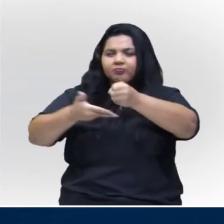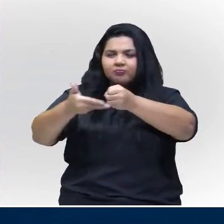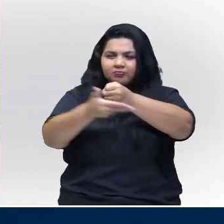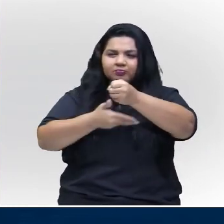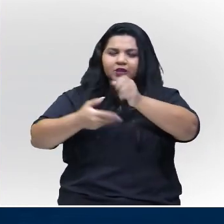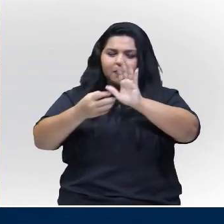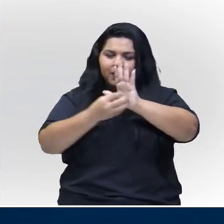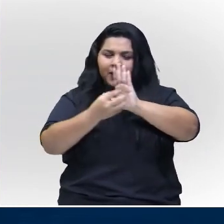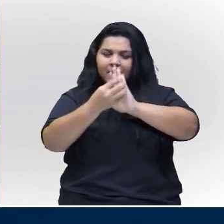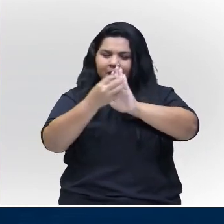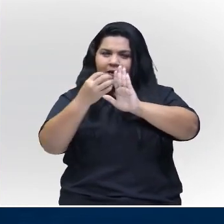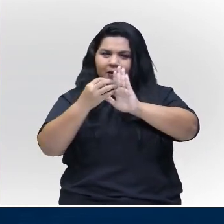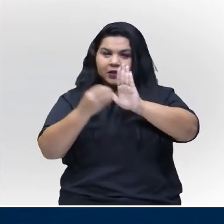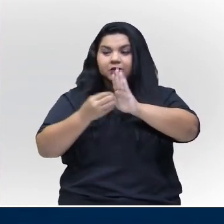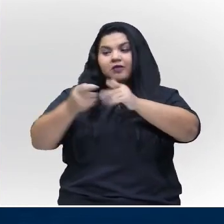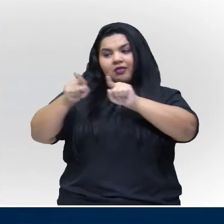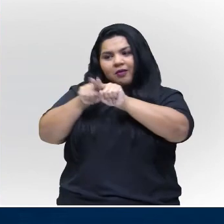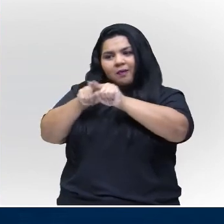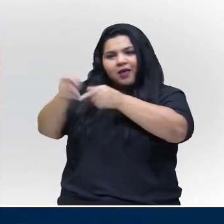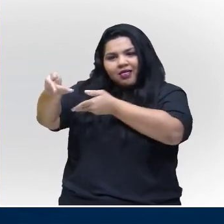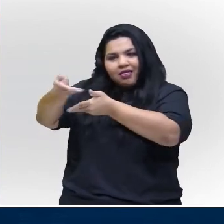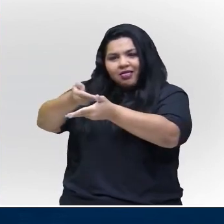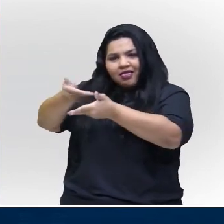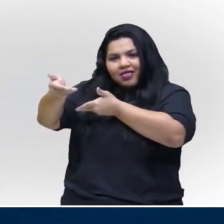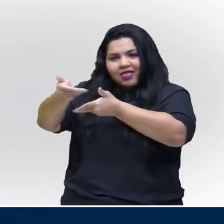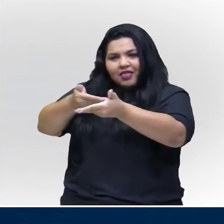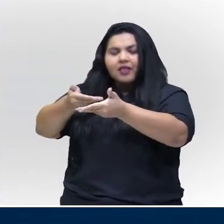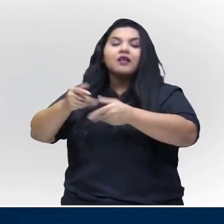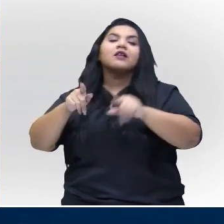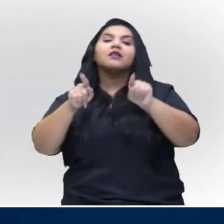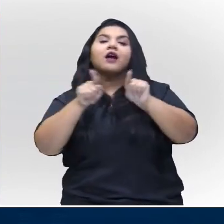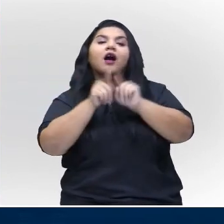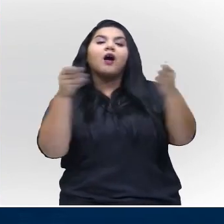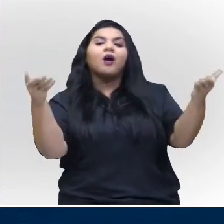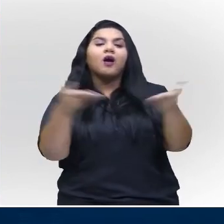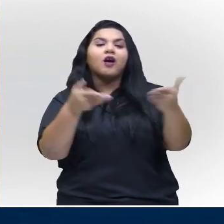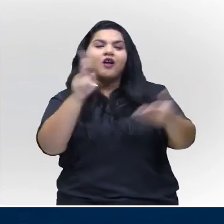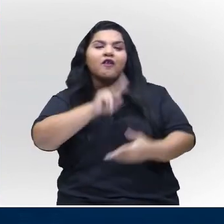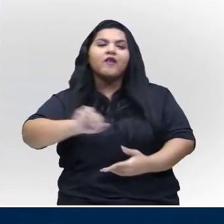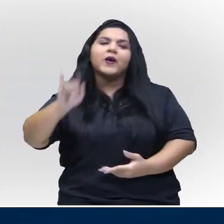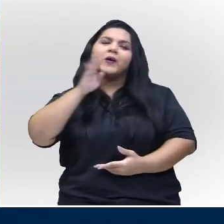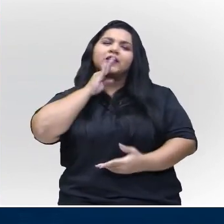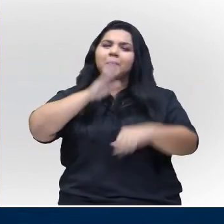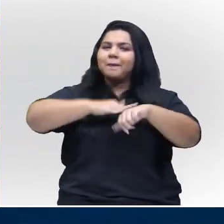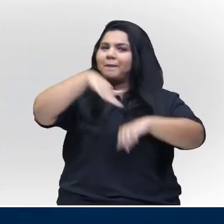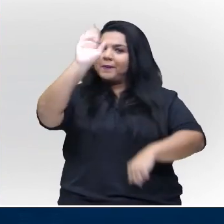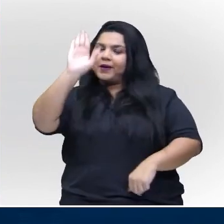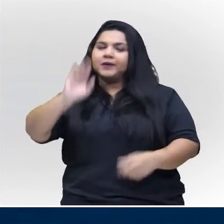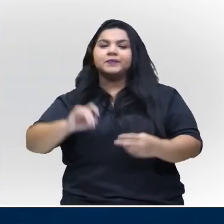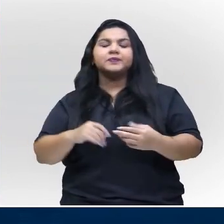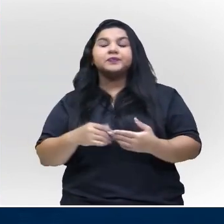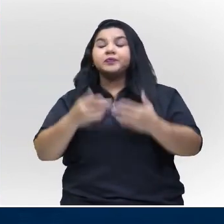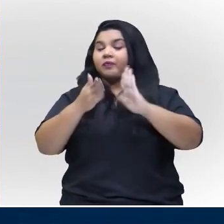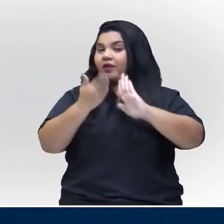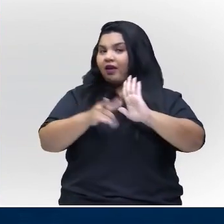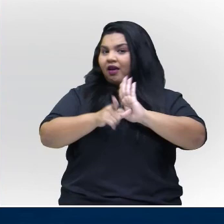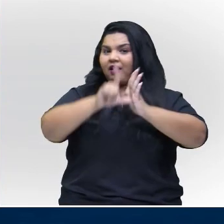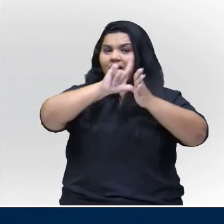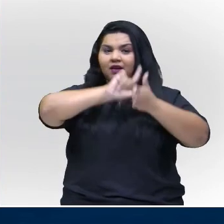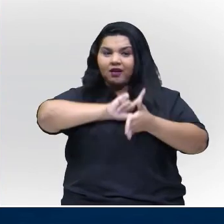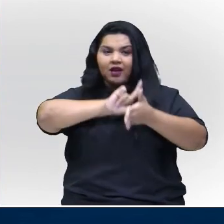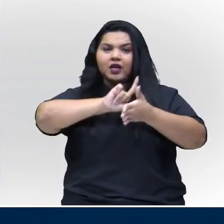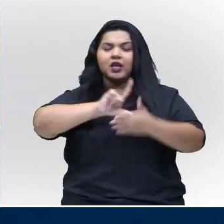célula, alguns tipos de transporte também, certo? E a gente vai conhecer ainda muito mais sobre as células, ok? Antes disso, nós